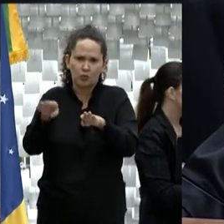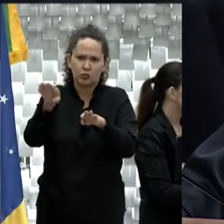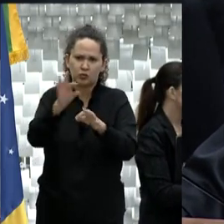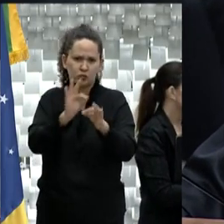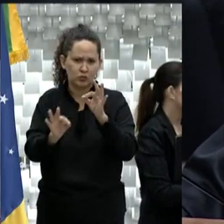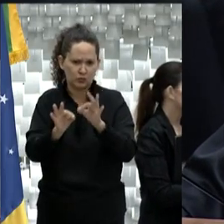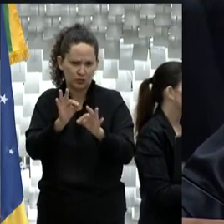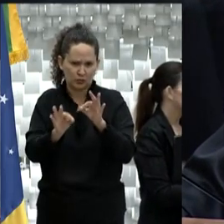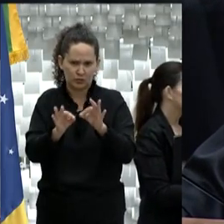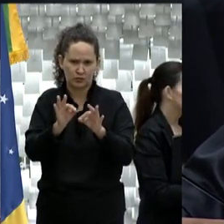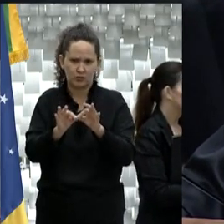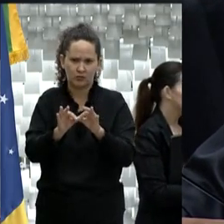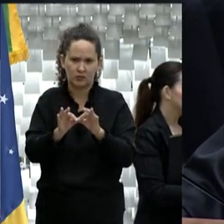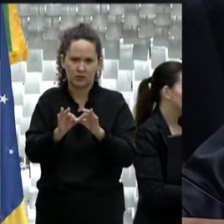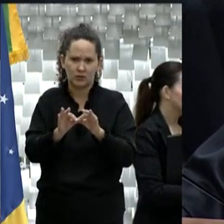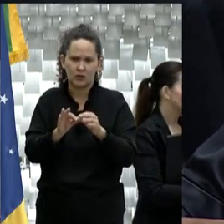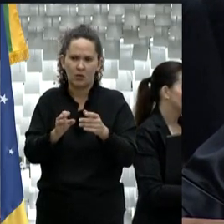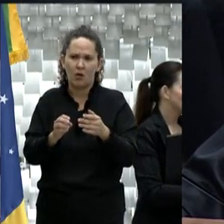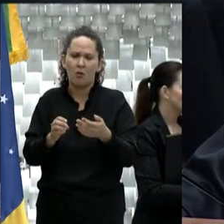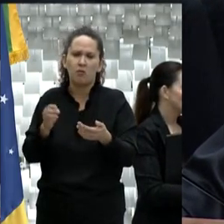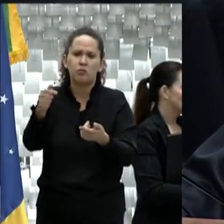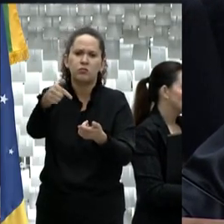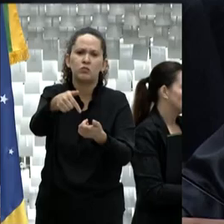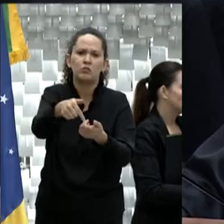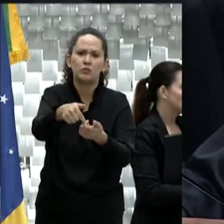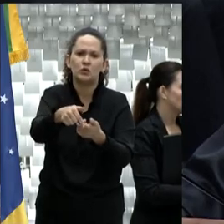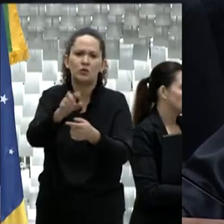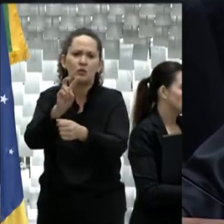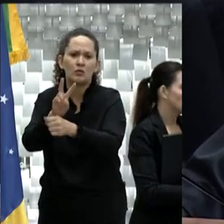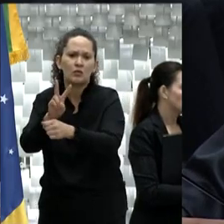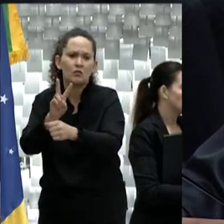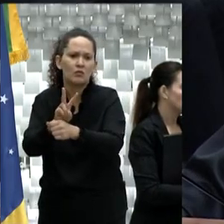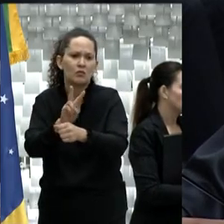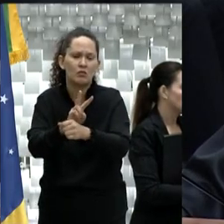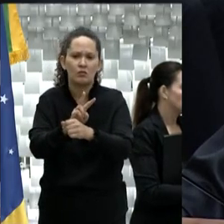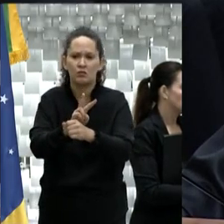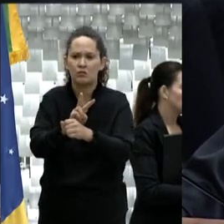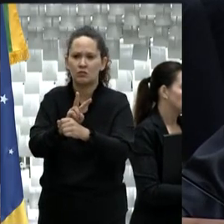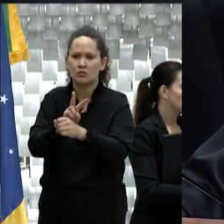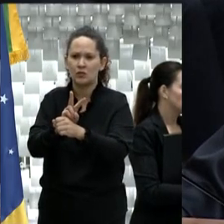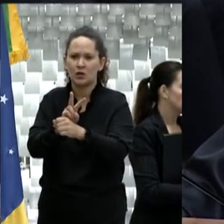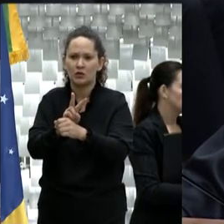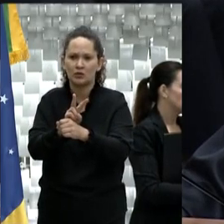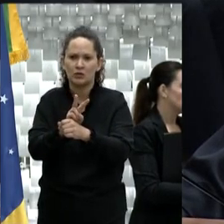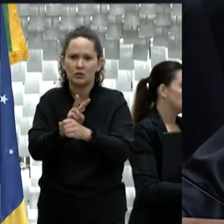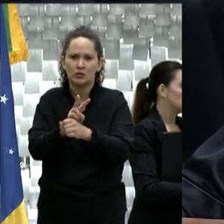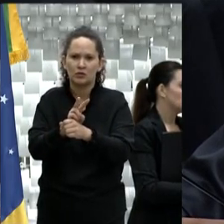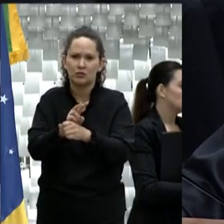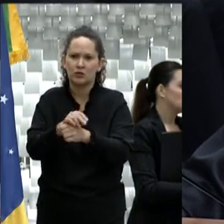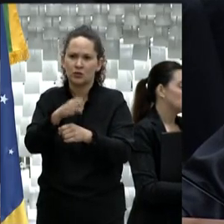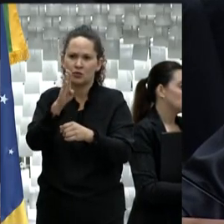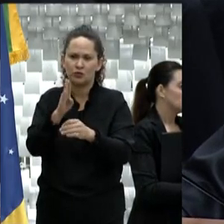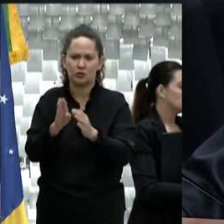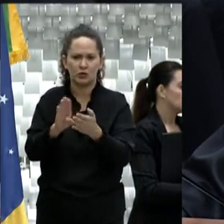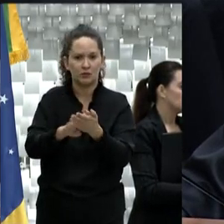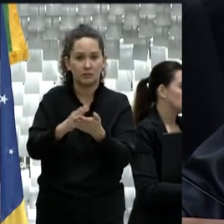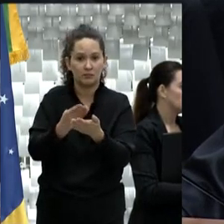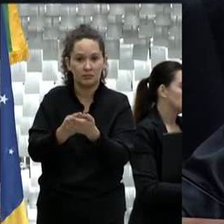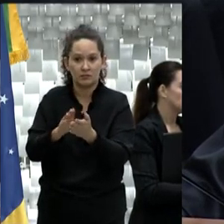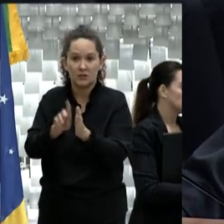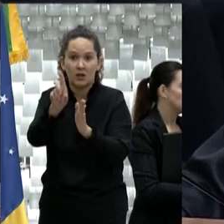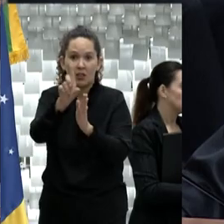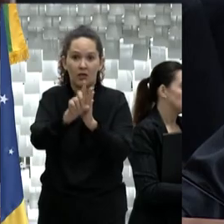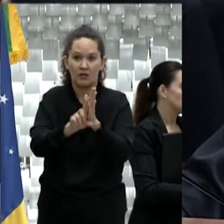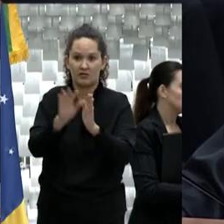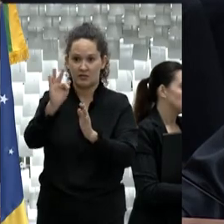de Justiça, com a missão de zelar pela inteireza e uniformidade da interpretação das